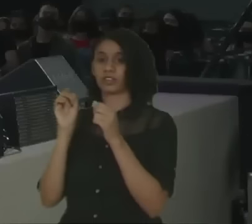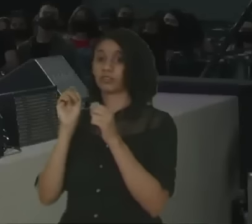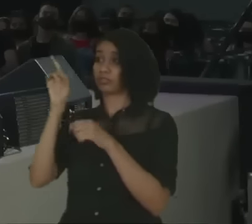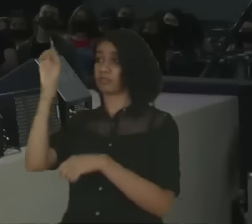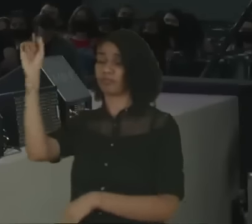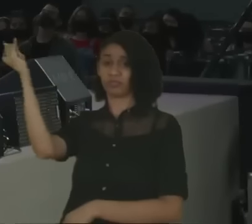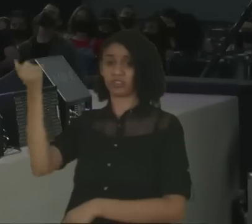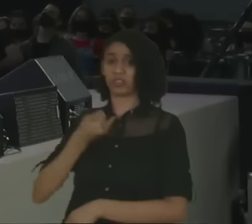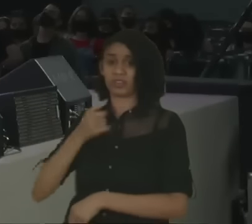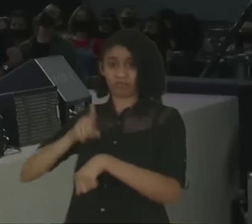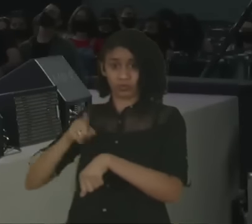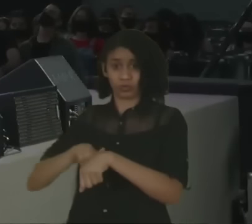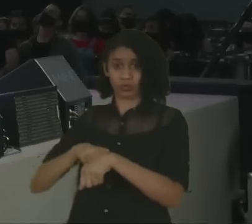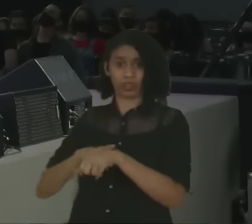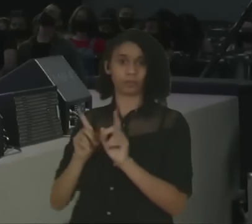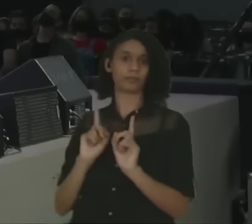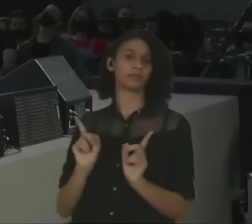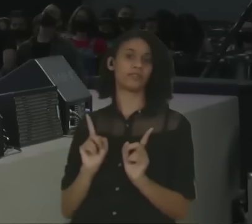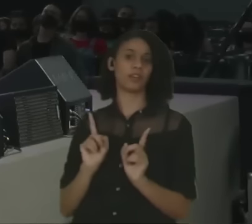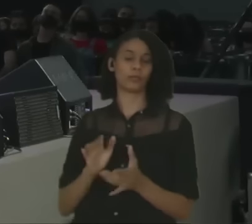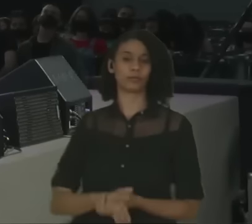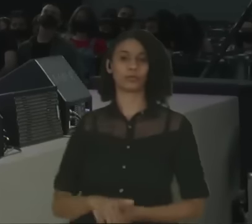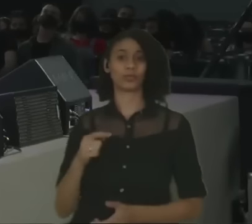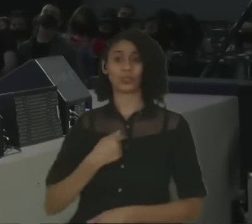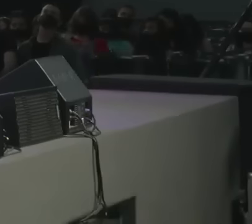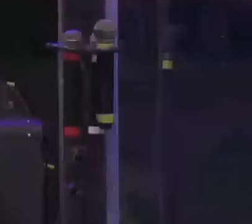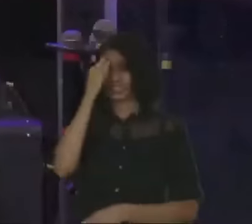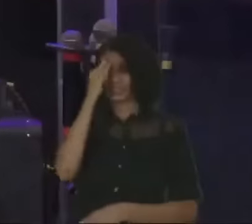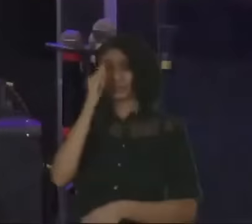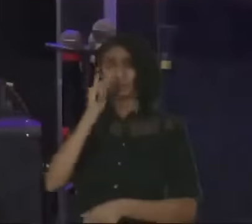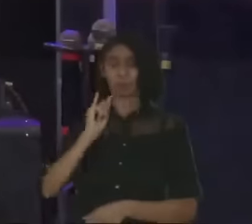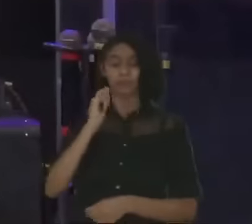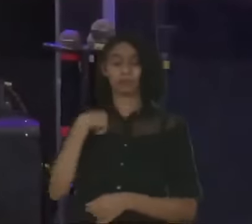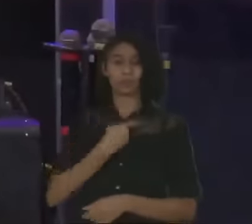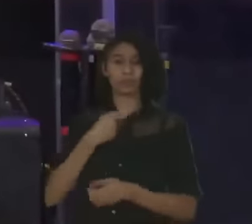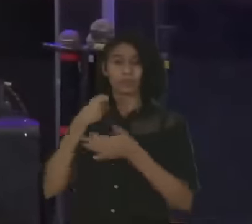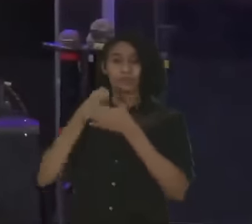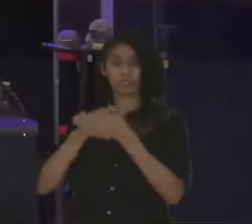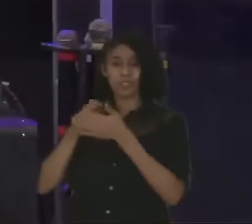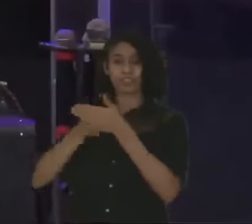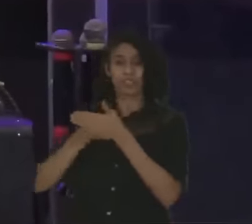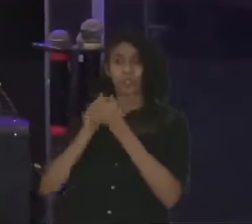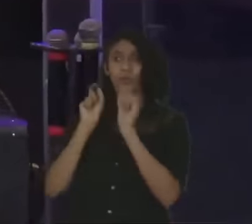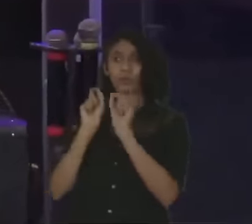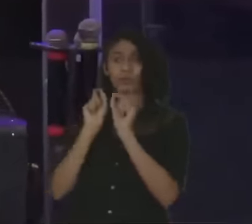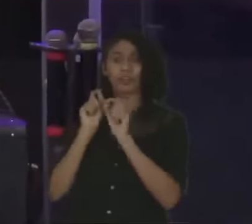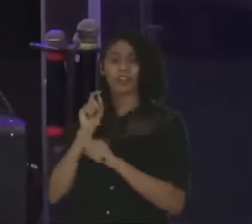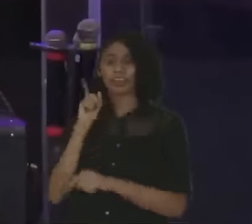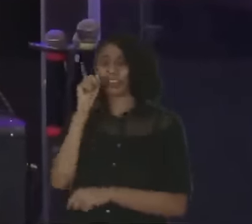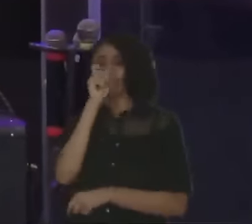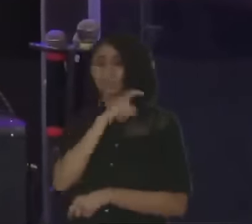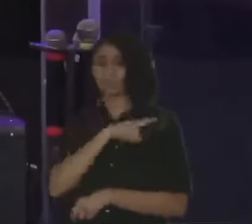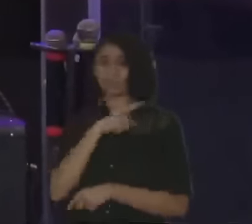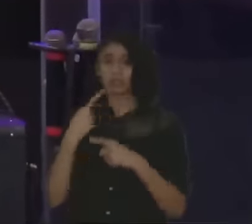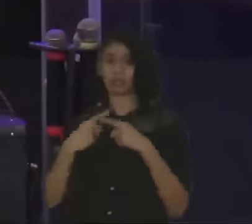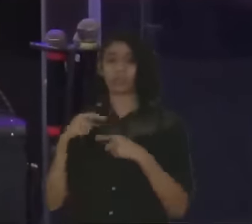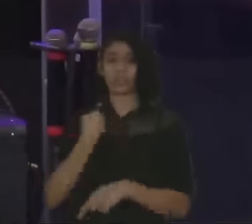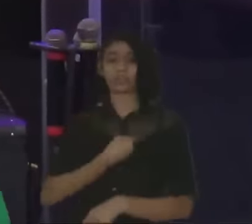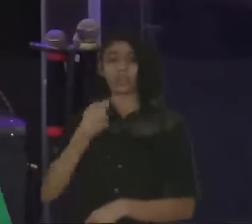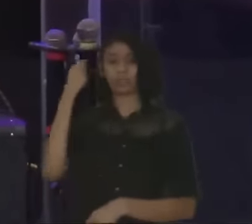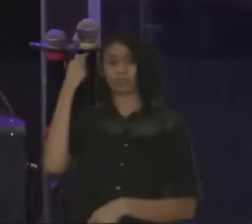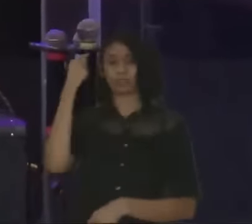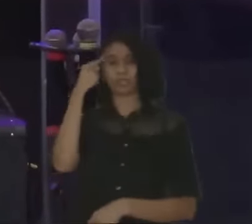respondidas sabe qual o maior impedimento da gente ter uma vida de intimidade com Deus porque a gente acha que quando